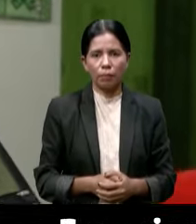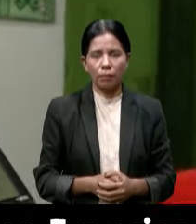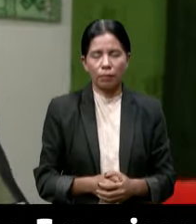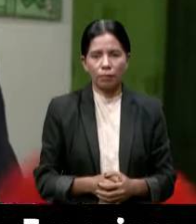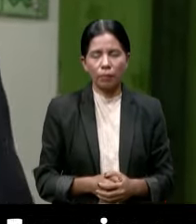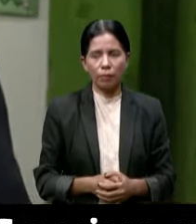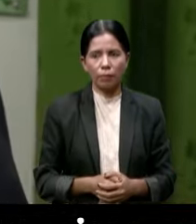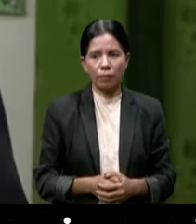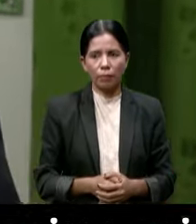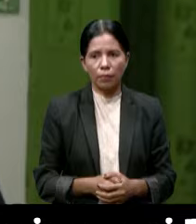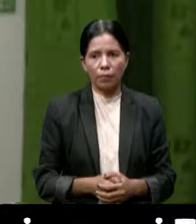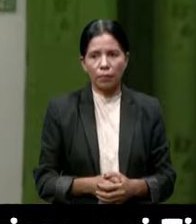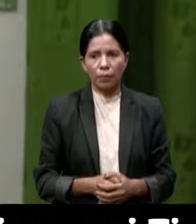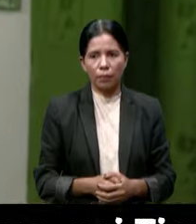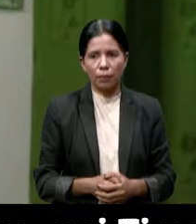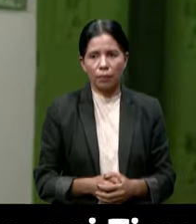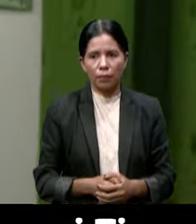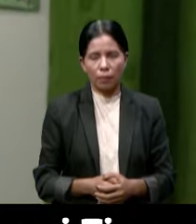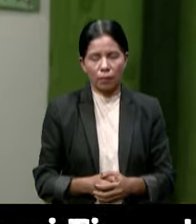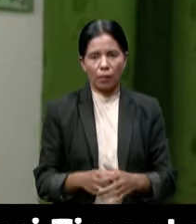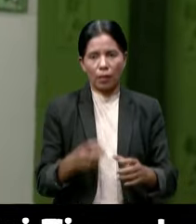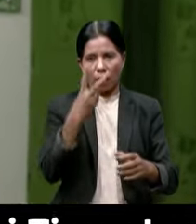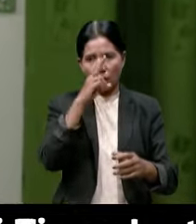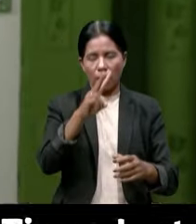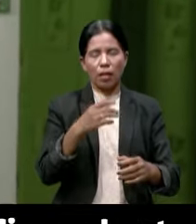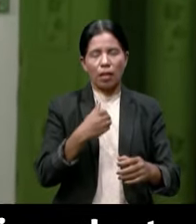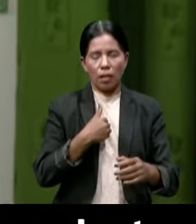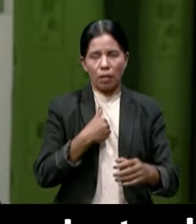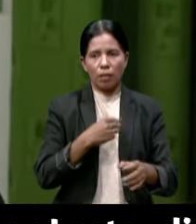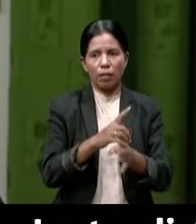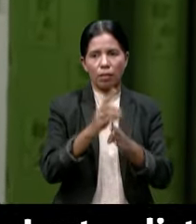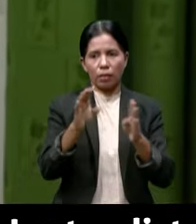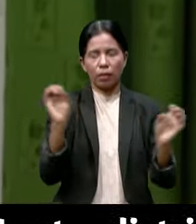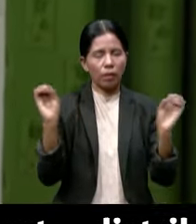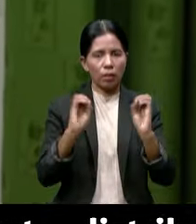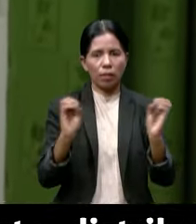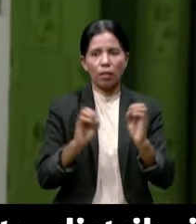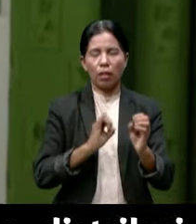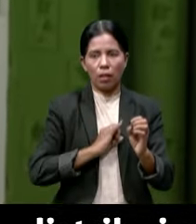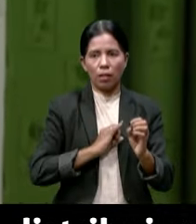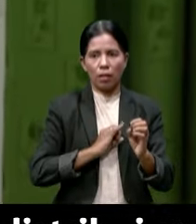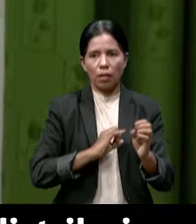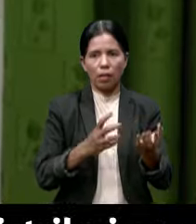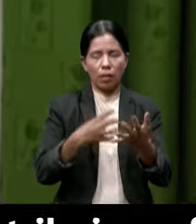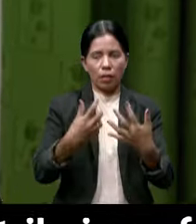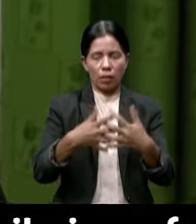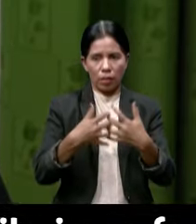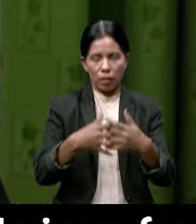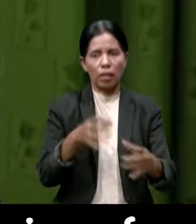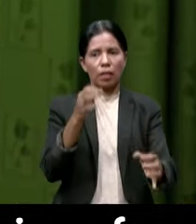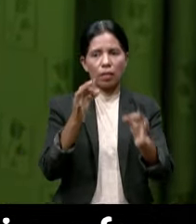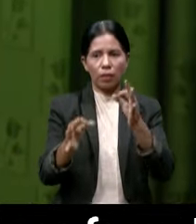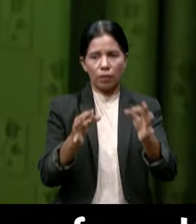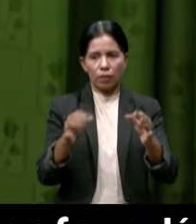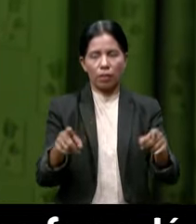o insta parte di. Kistio e hau e gerente ne. O gerente hau los e tekniko mas kari ka